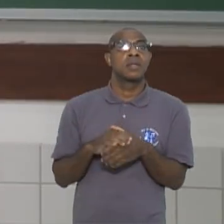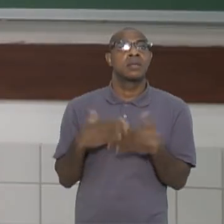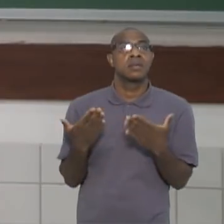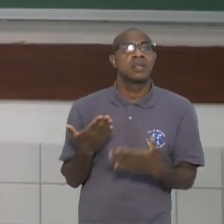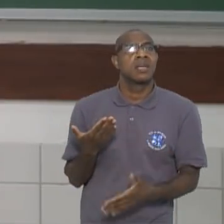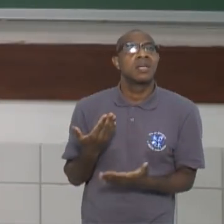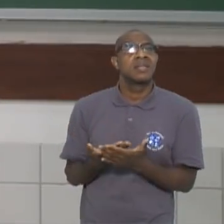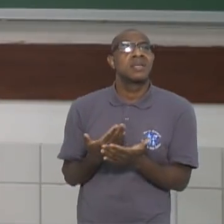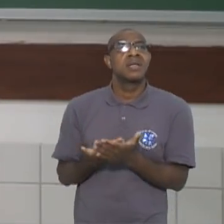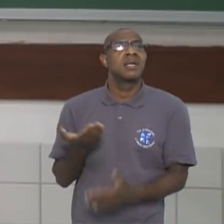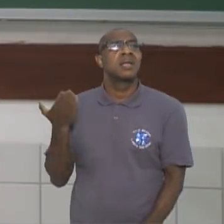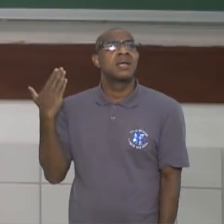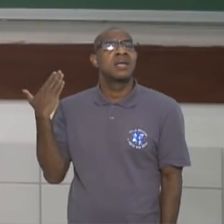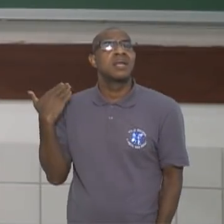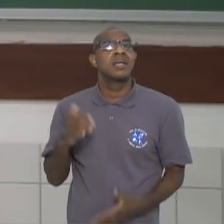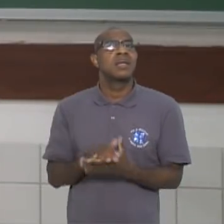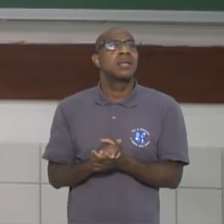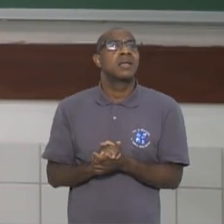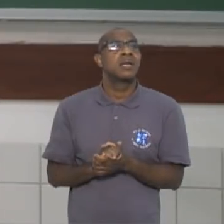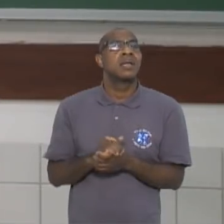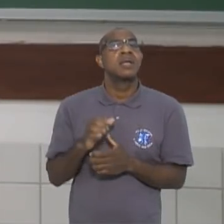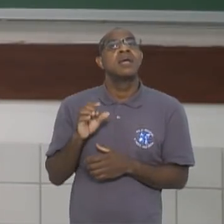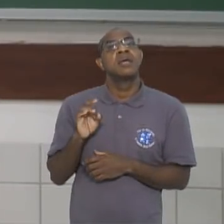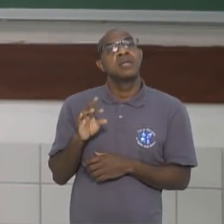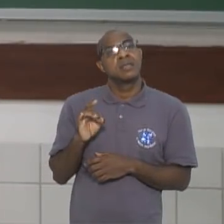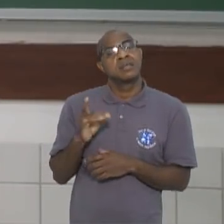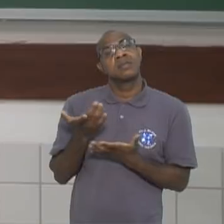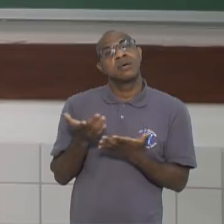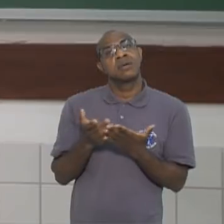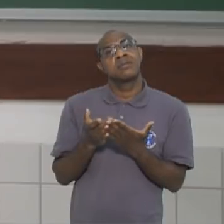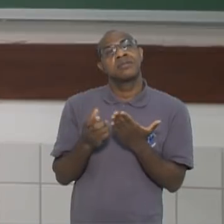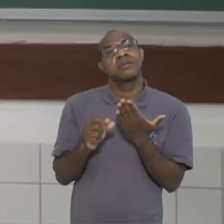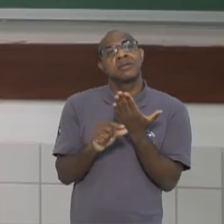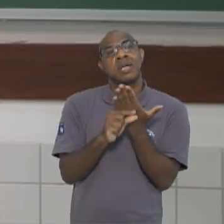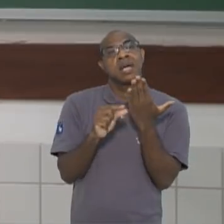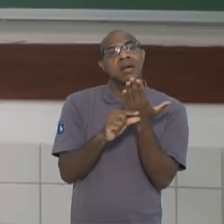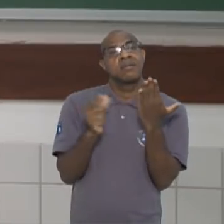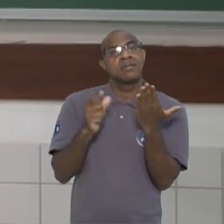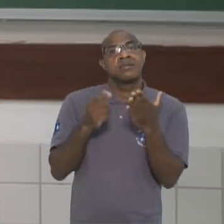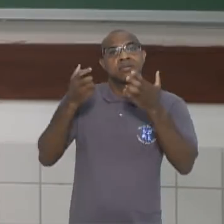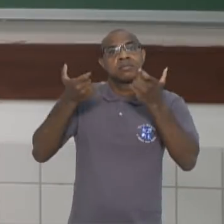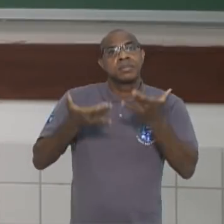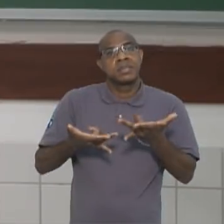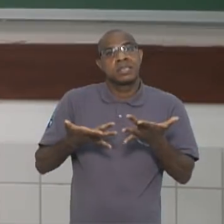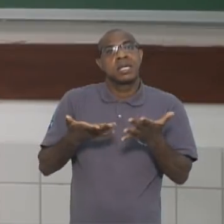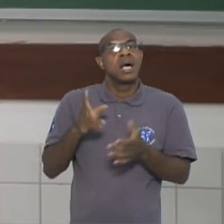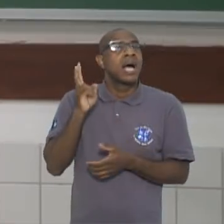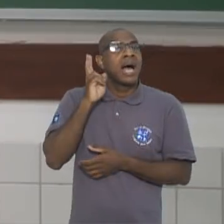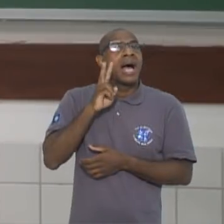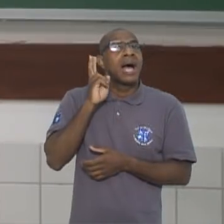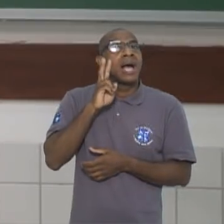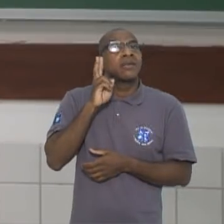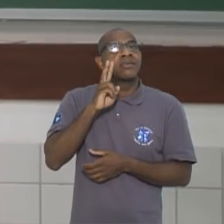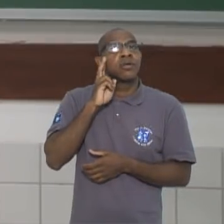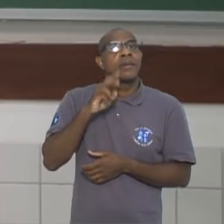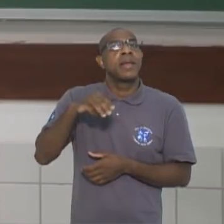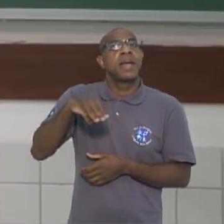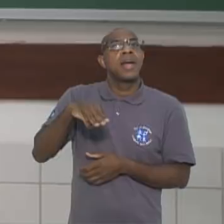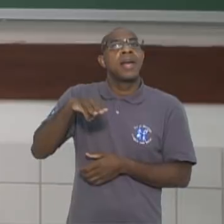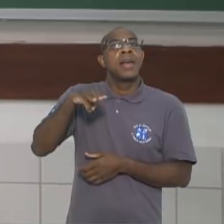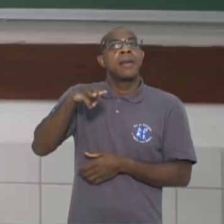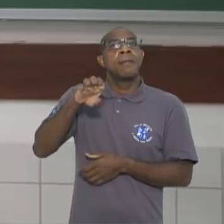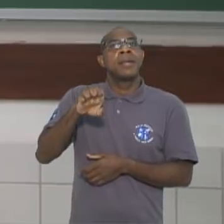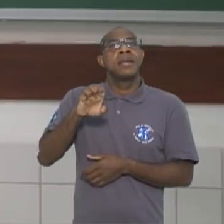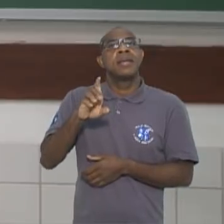aula anterior, se trata de uma obra só de fontes, onde ela conta a história medieval através de relatos assim, relatos